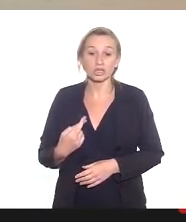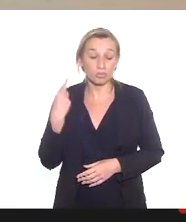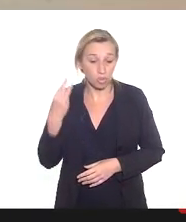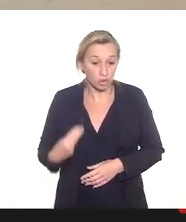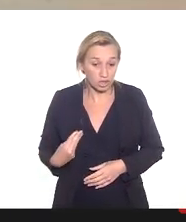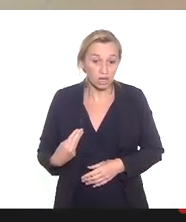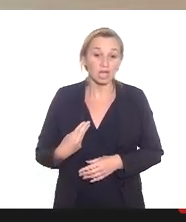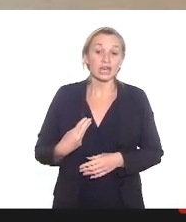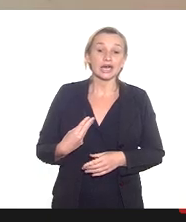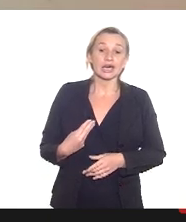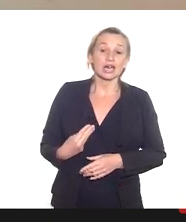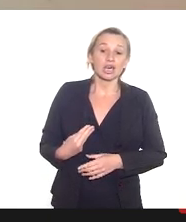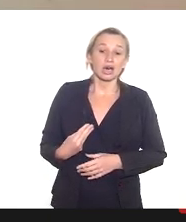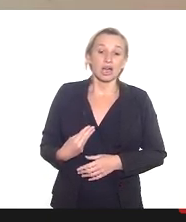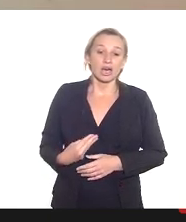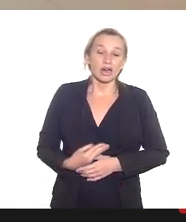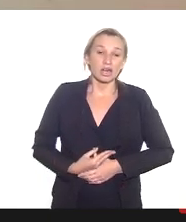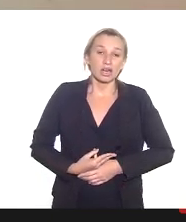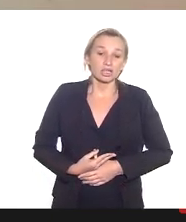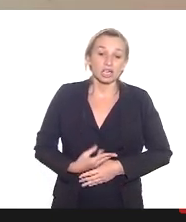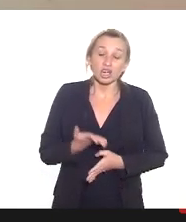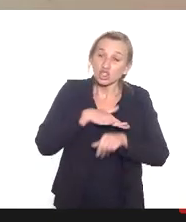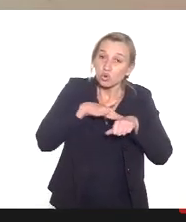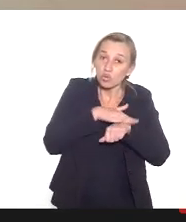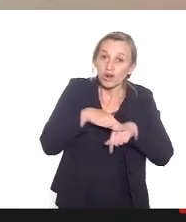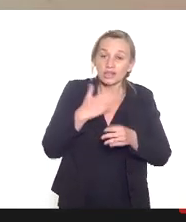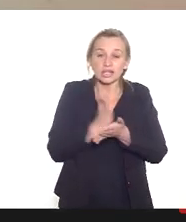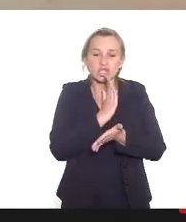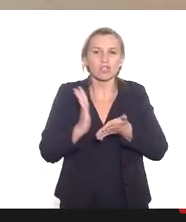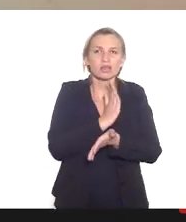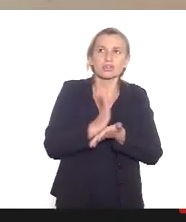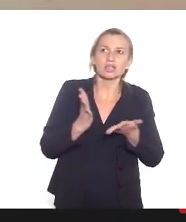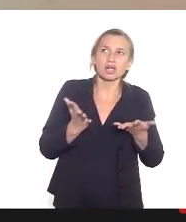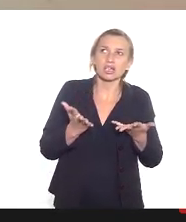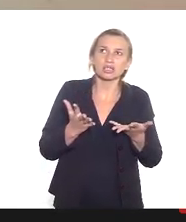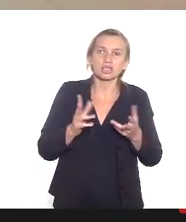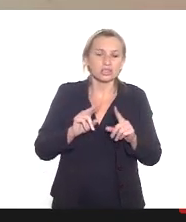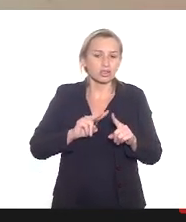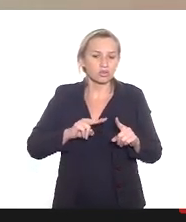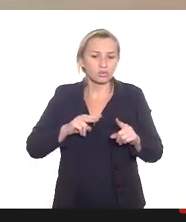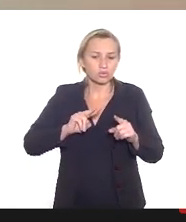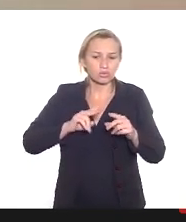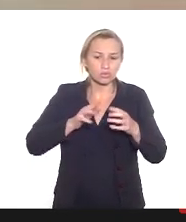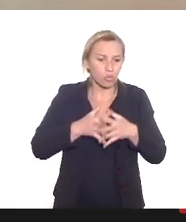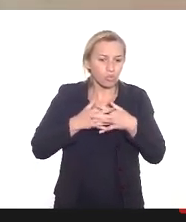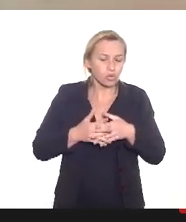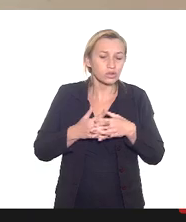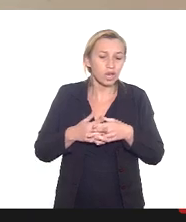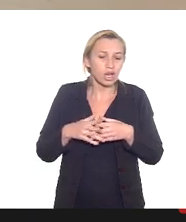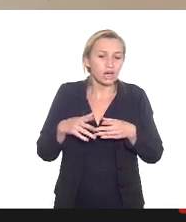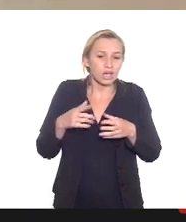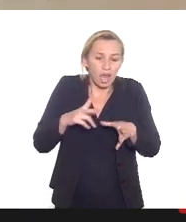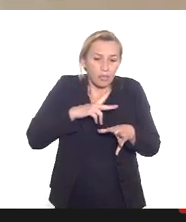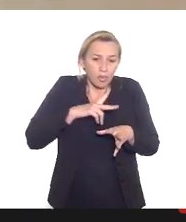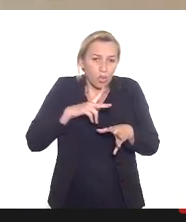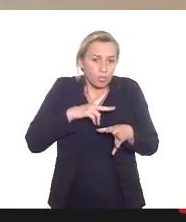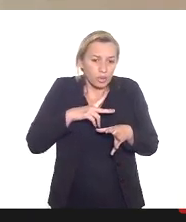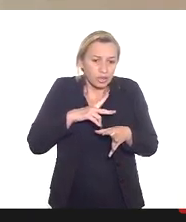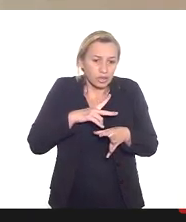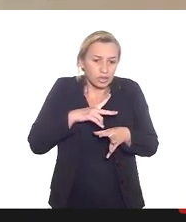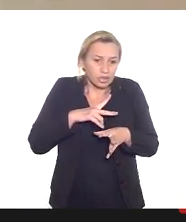muita das vezes a gente conversa são tão múltiplas e complexas é que a própria